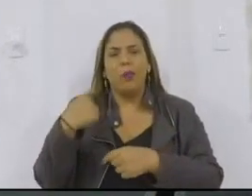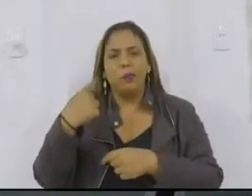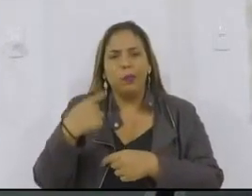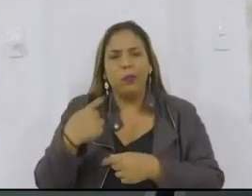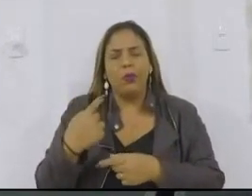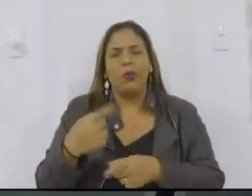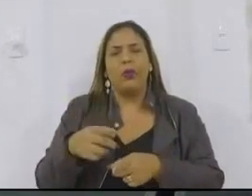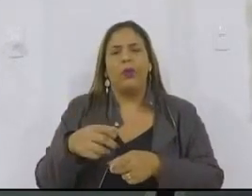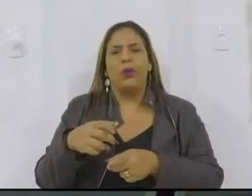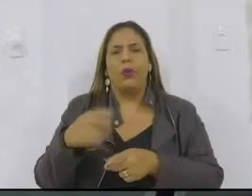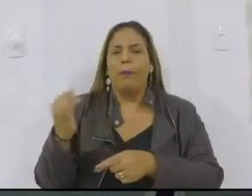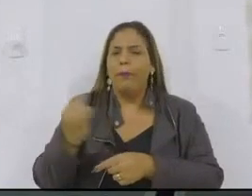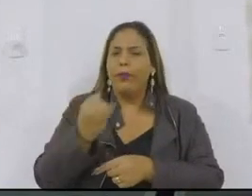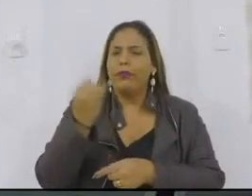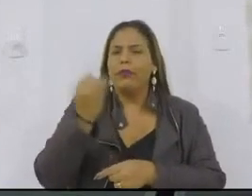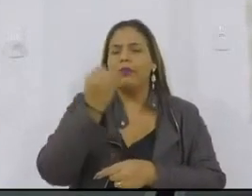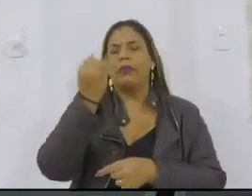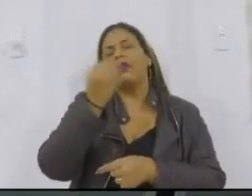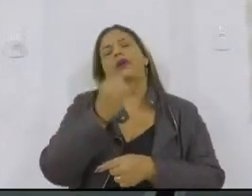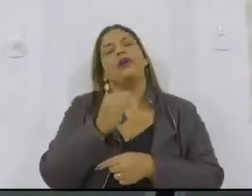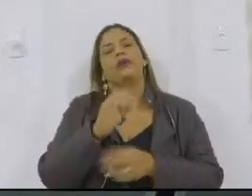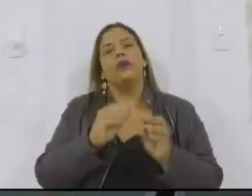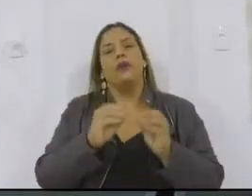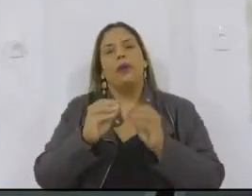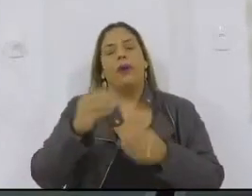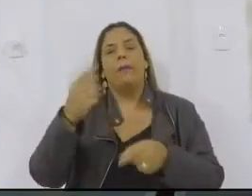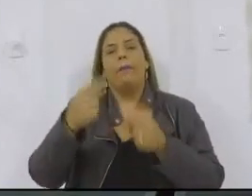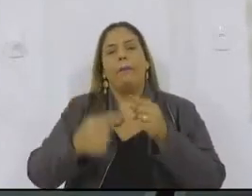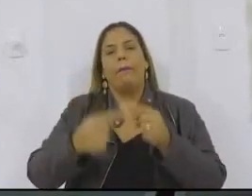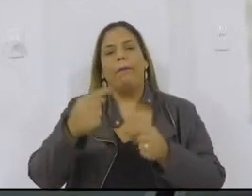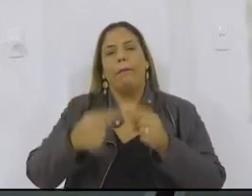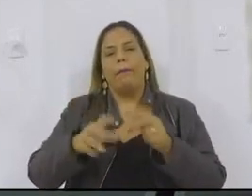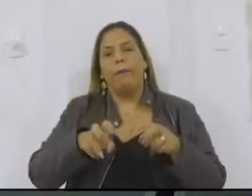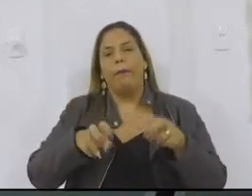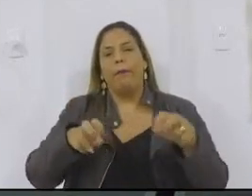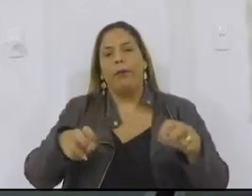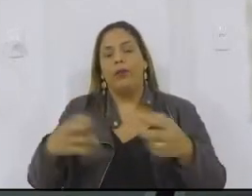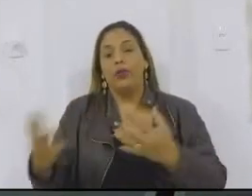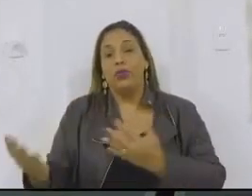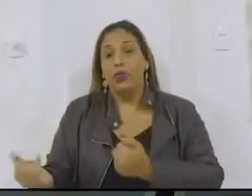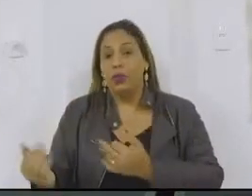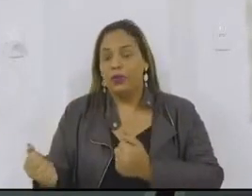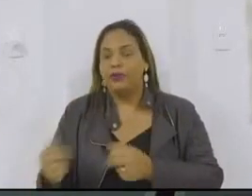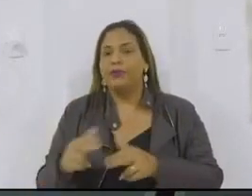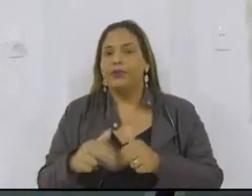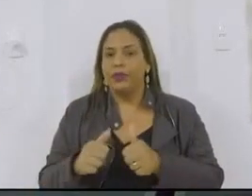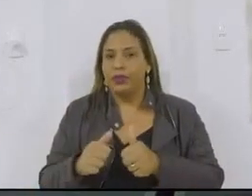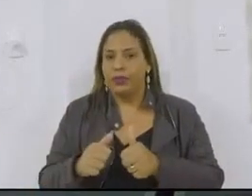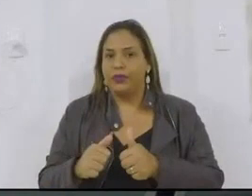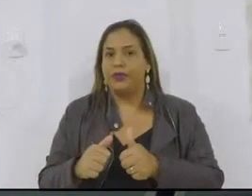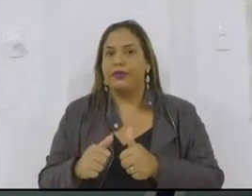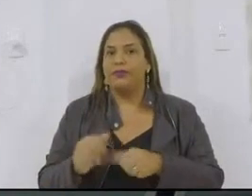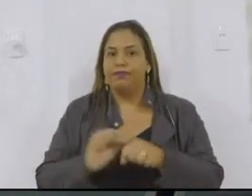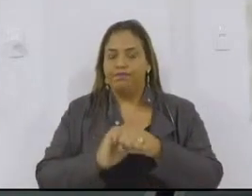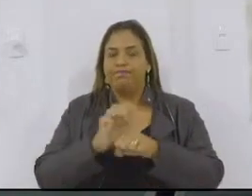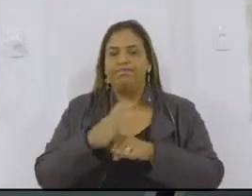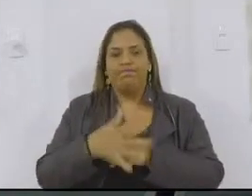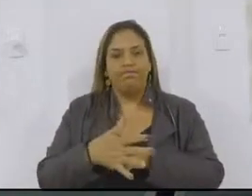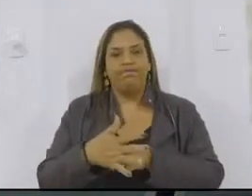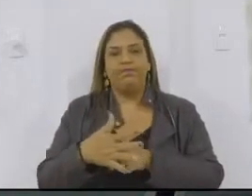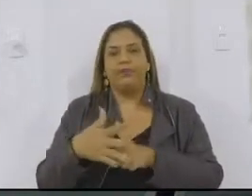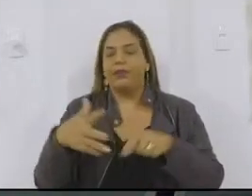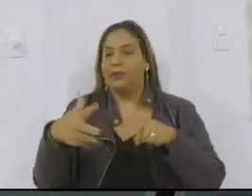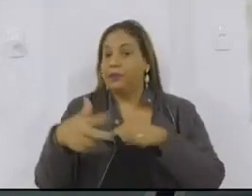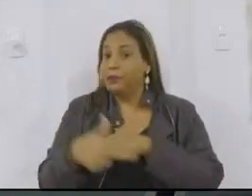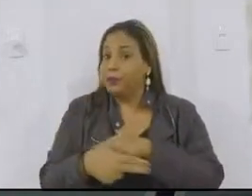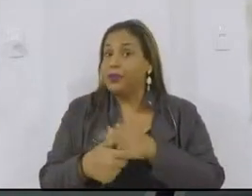município também, que a Câmara está instituída, o Parlamento Jovem, mas por conta da pandemia a gente não conseguiu dar andamento ao trabalho, mas ano que